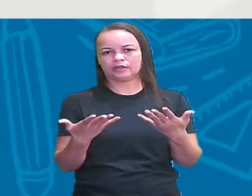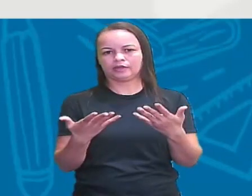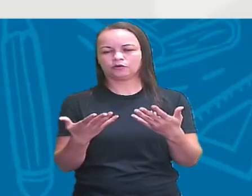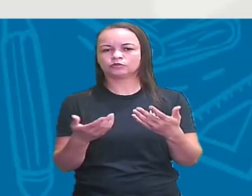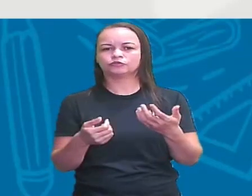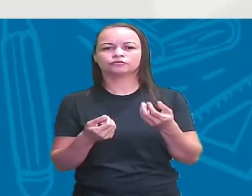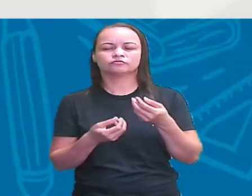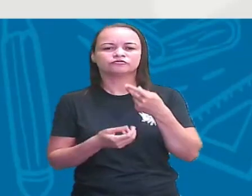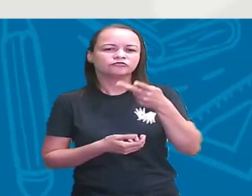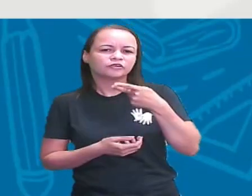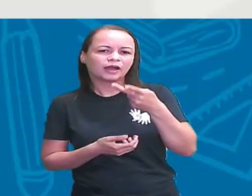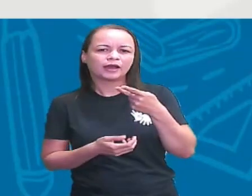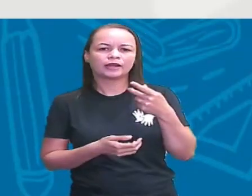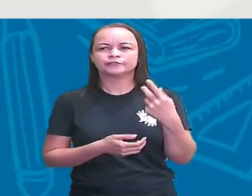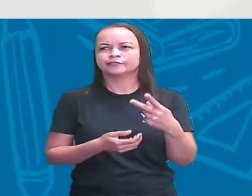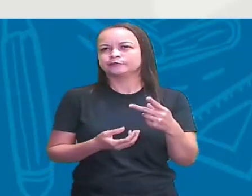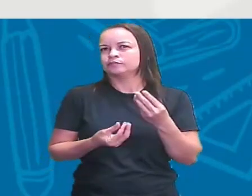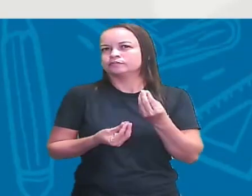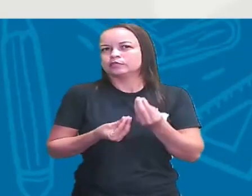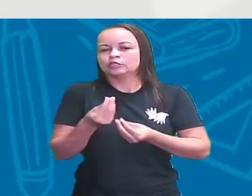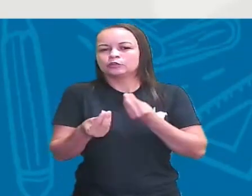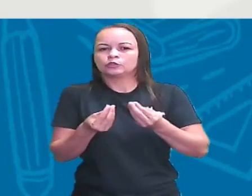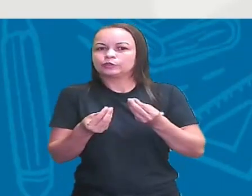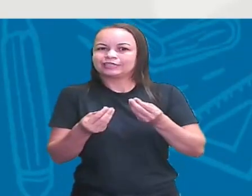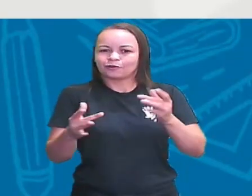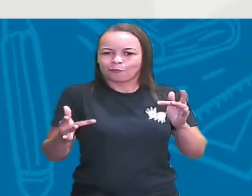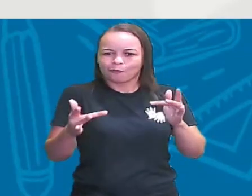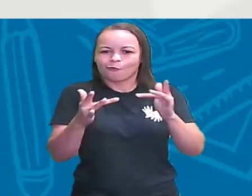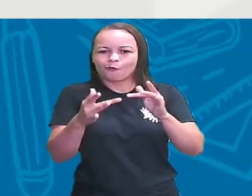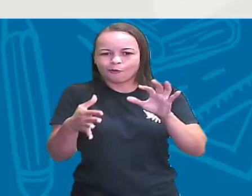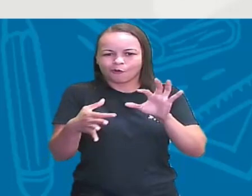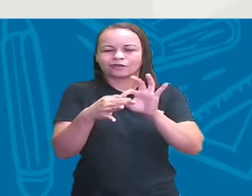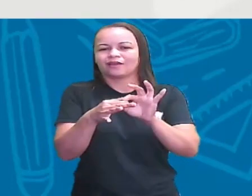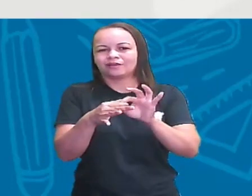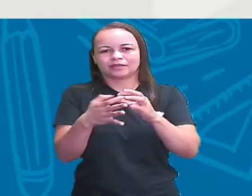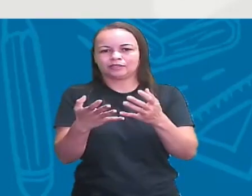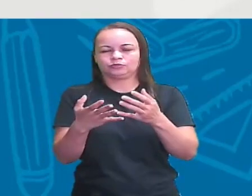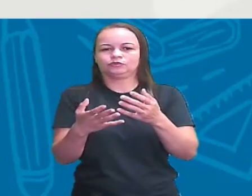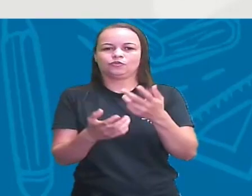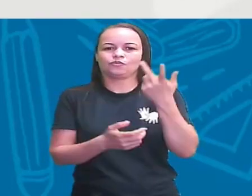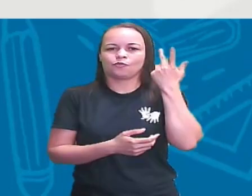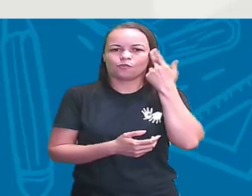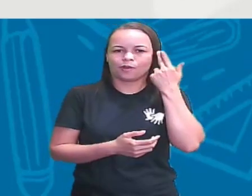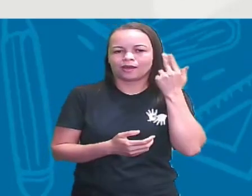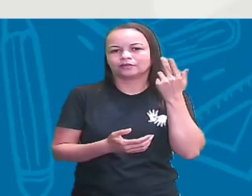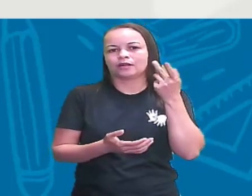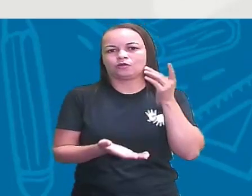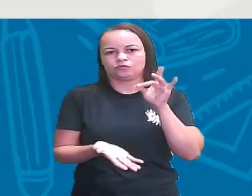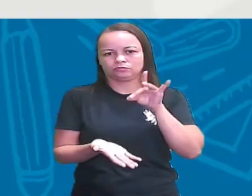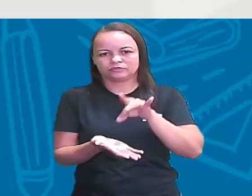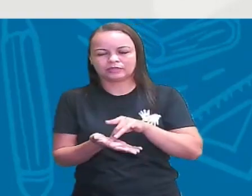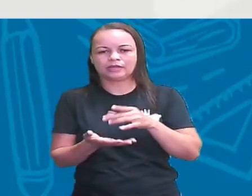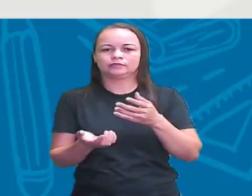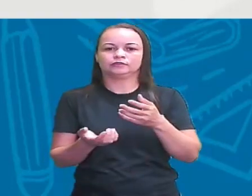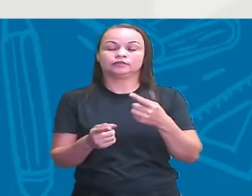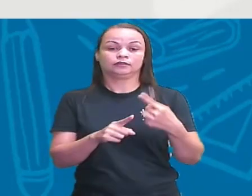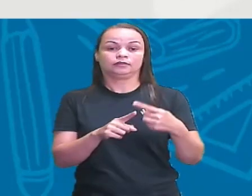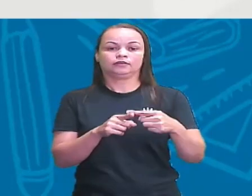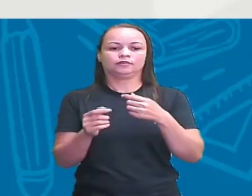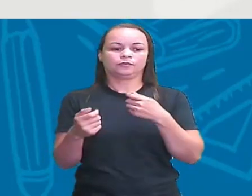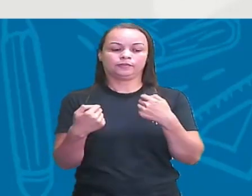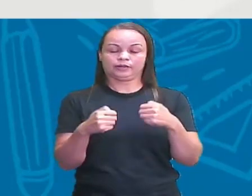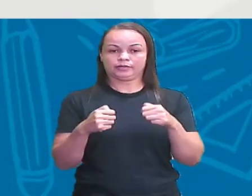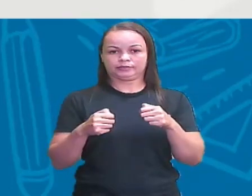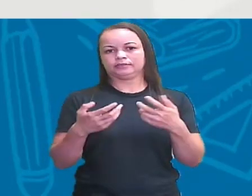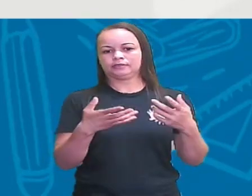desses modos que não estão, digamos assim, conectados com a norma padrão. Por quê? Porque a gente também precisa levar muito em conta